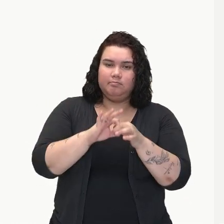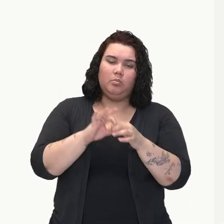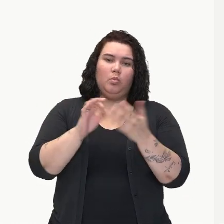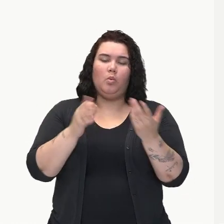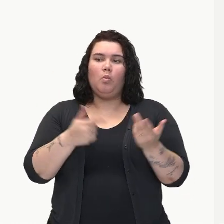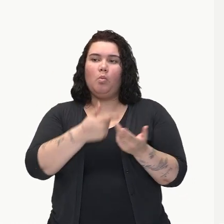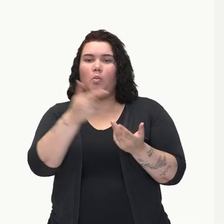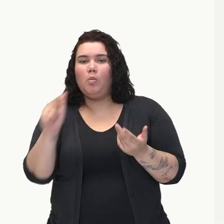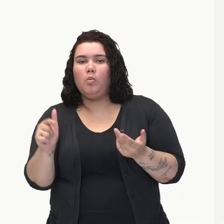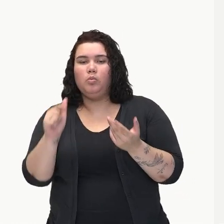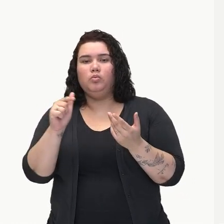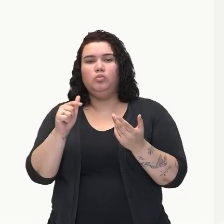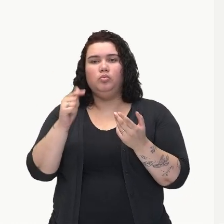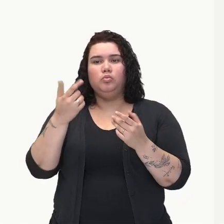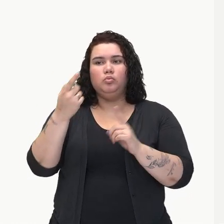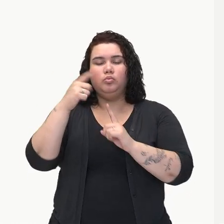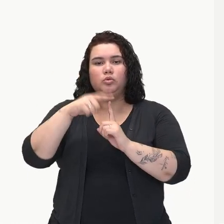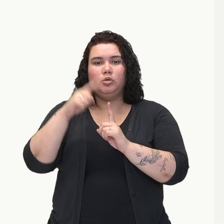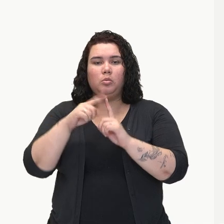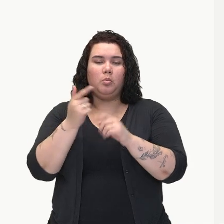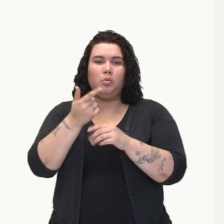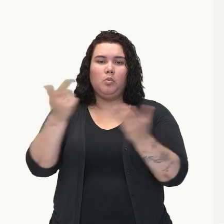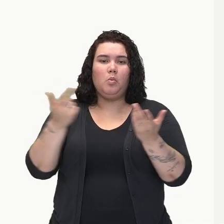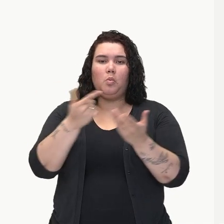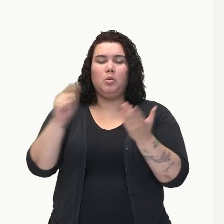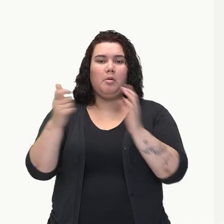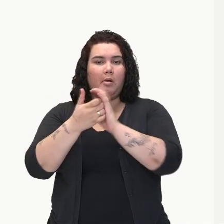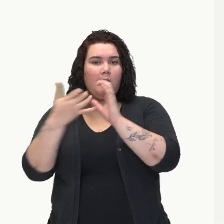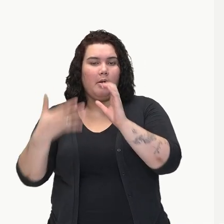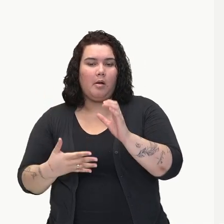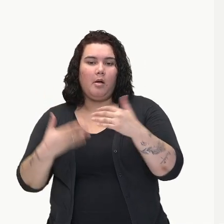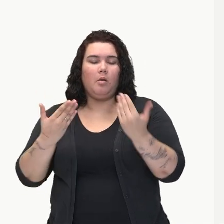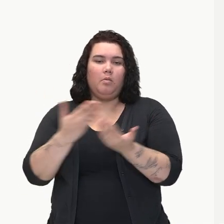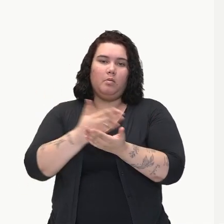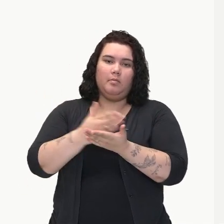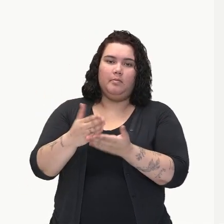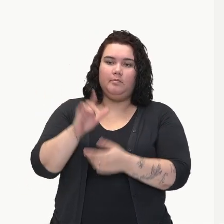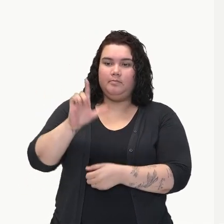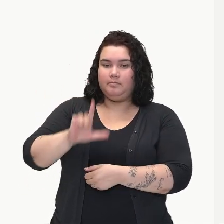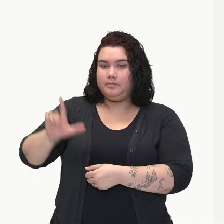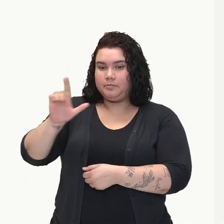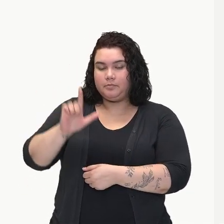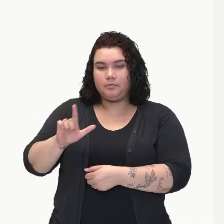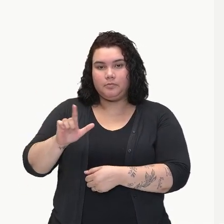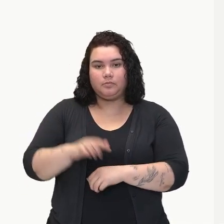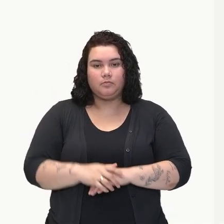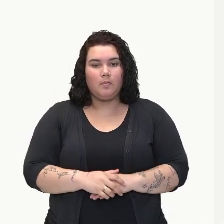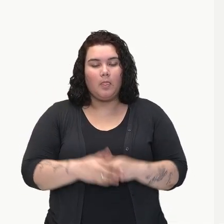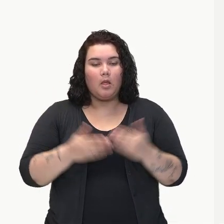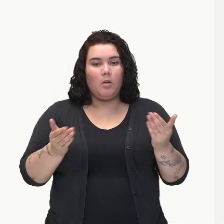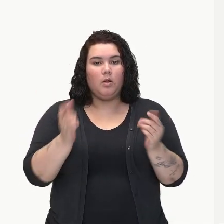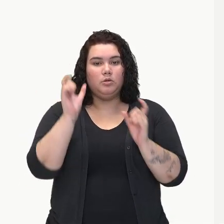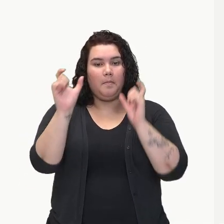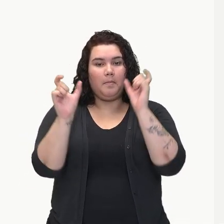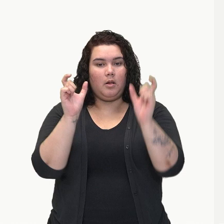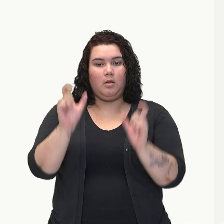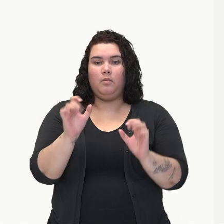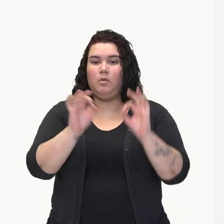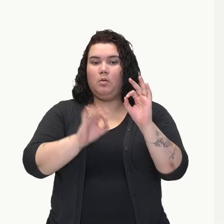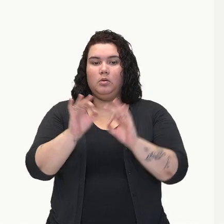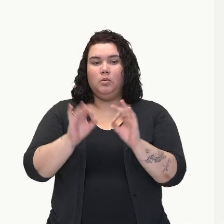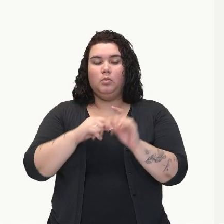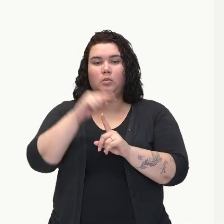o cotidiano, aí sim eu posso ter um início de literatura. Então as palavras são organizadas com o